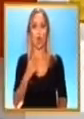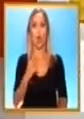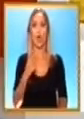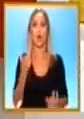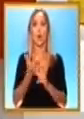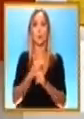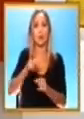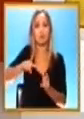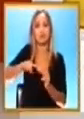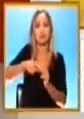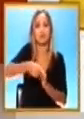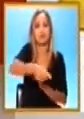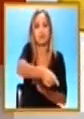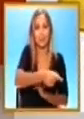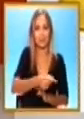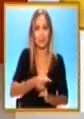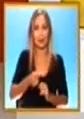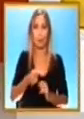Não.